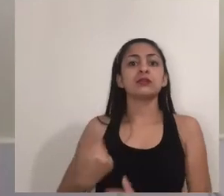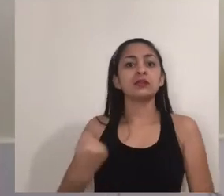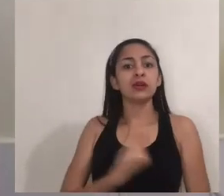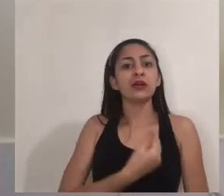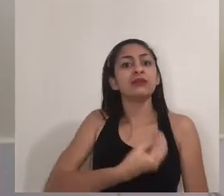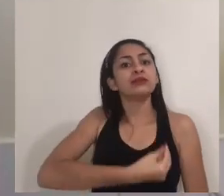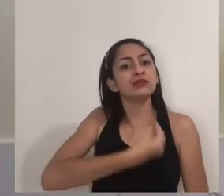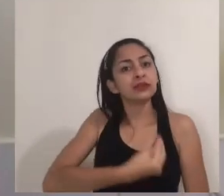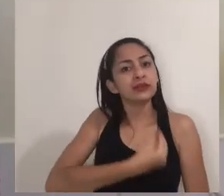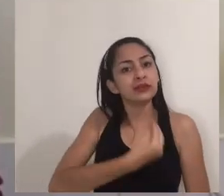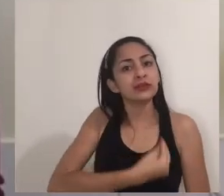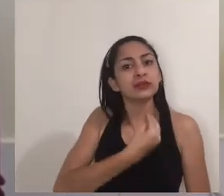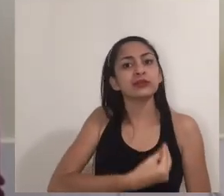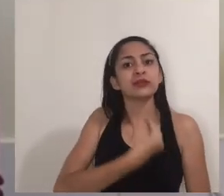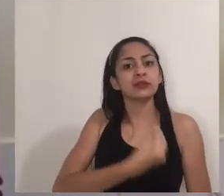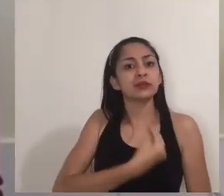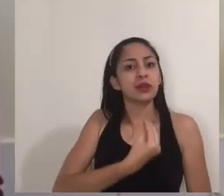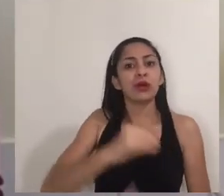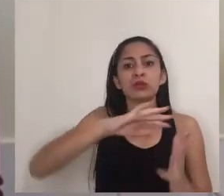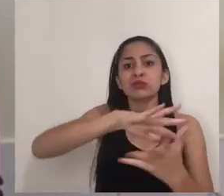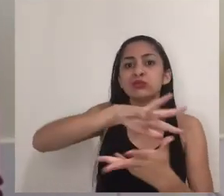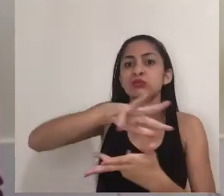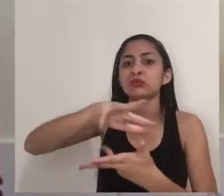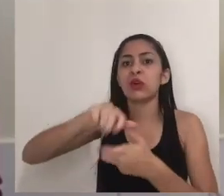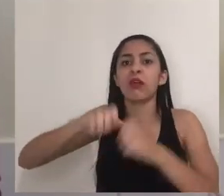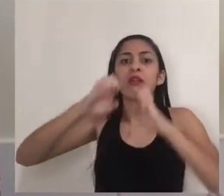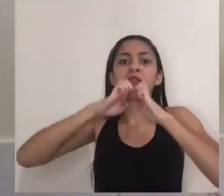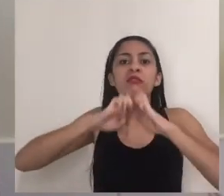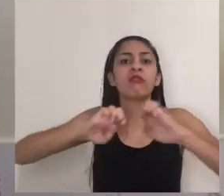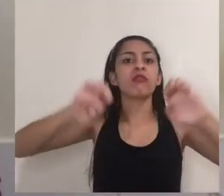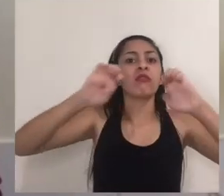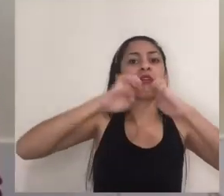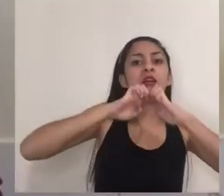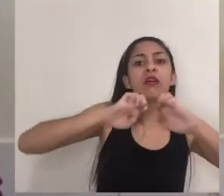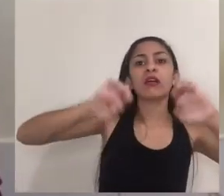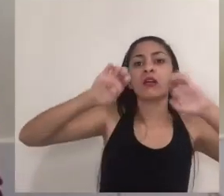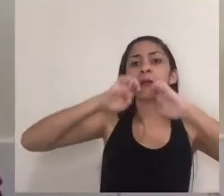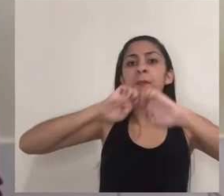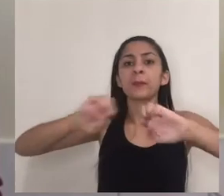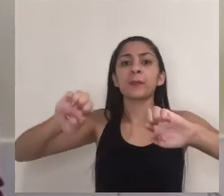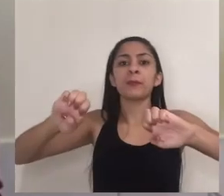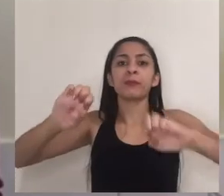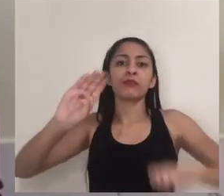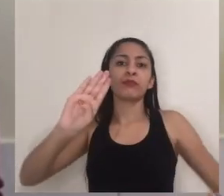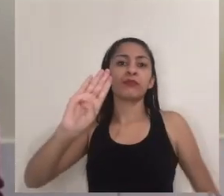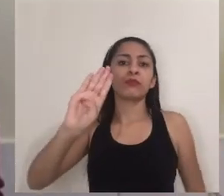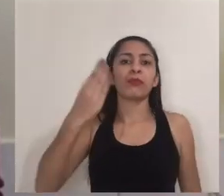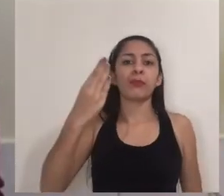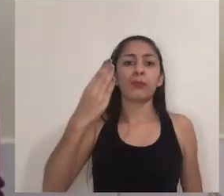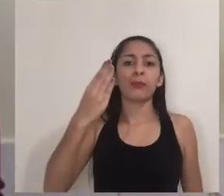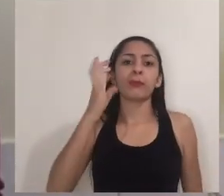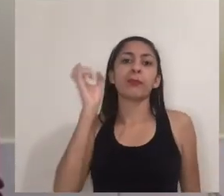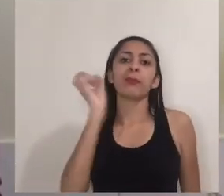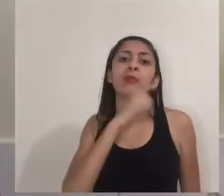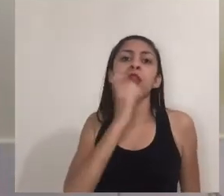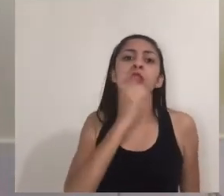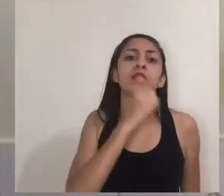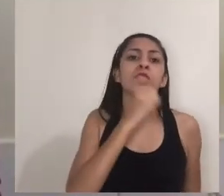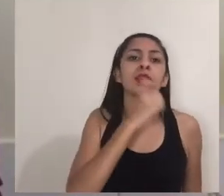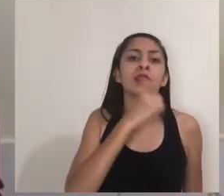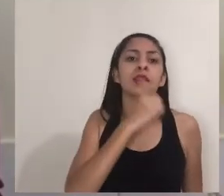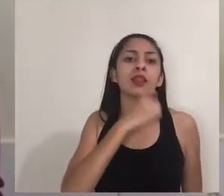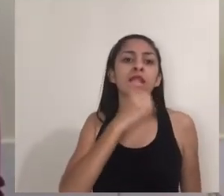em que existem falsos evangelhos sendo pregados, o evangelho de uma forma deturpada sendo pregado, e a gente